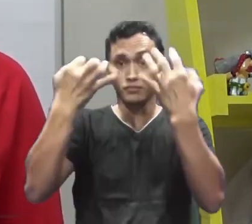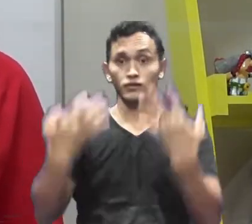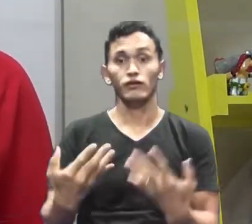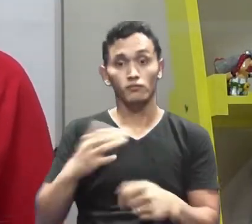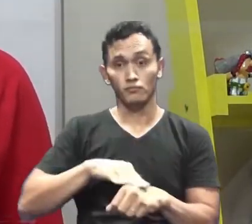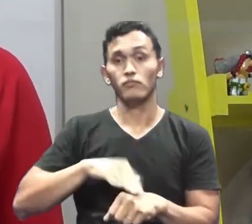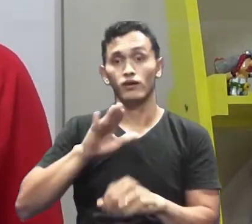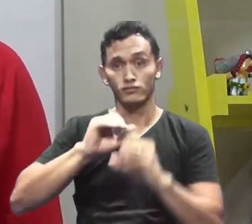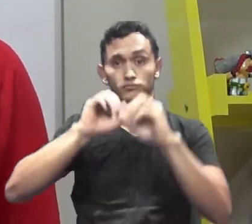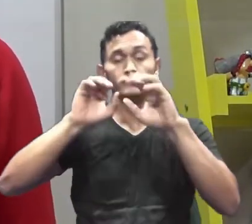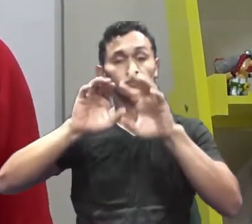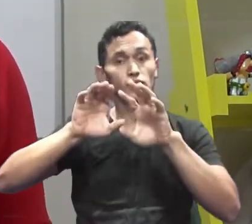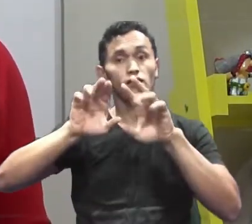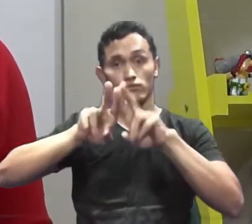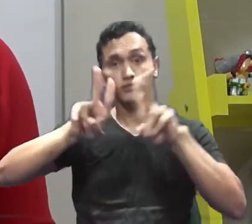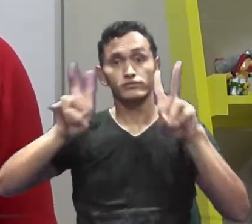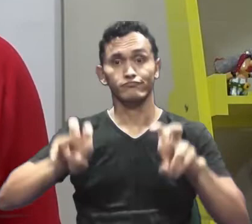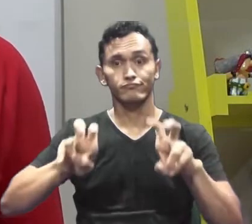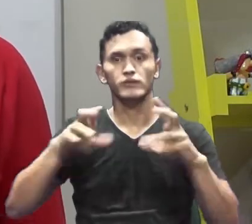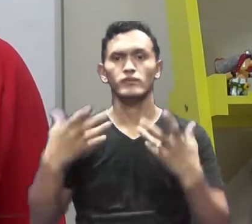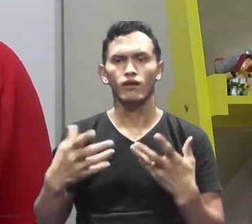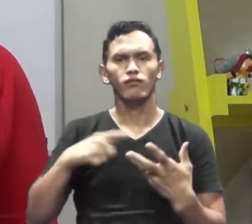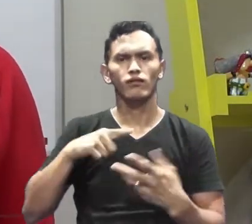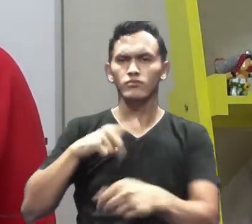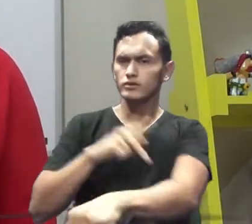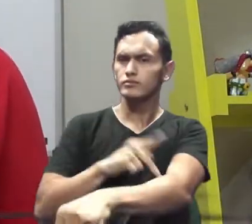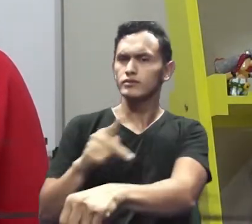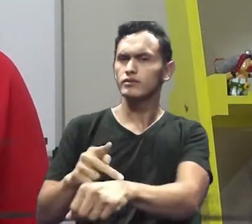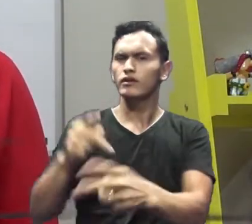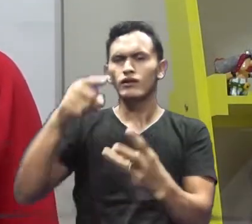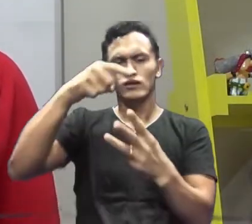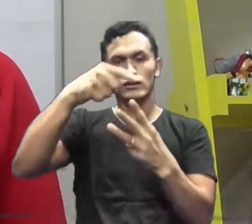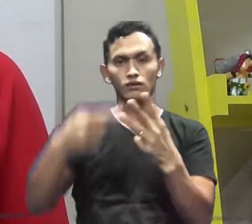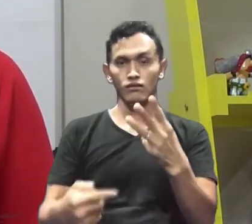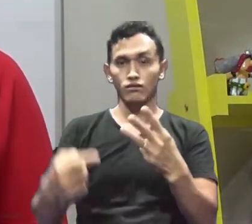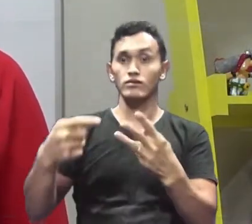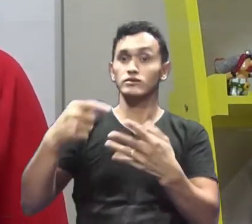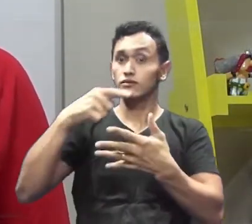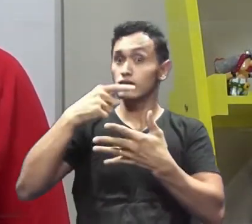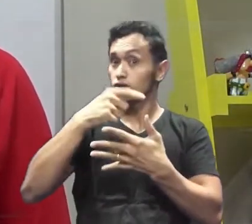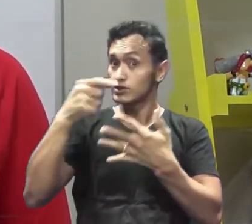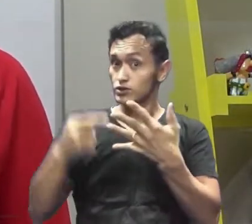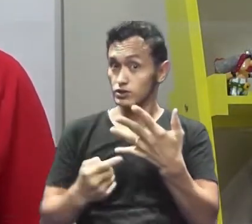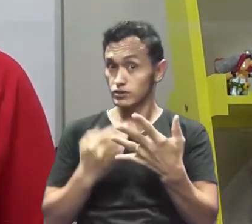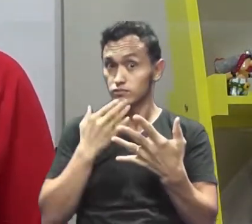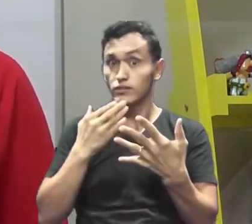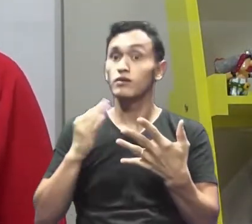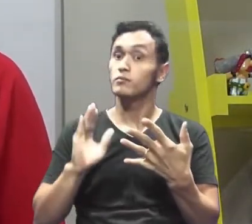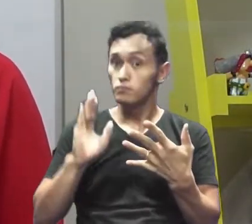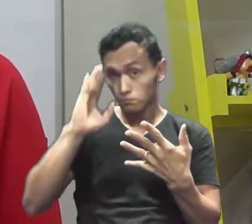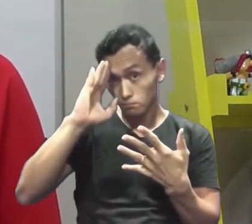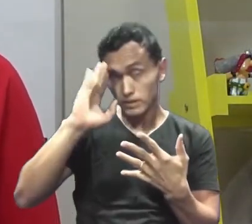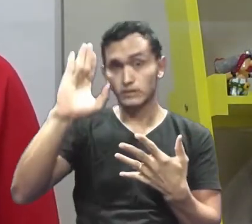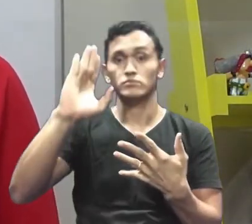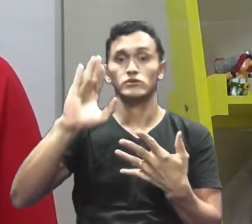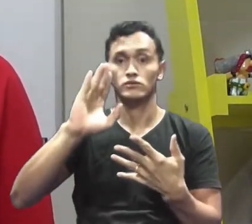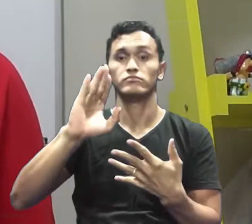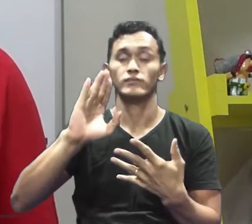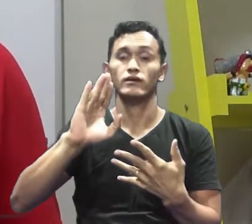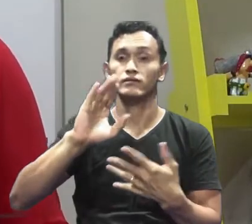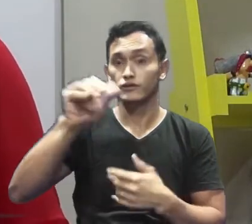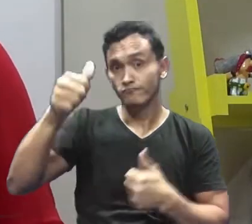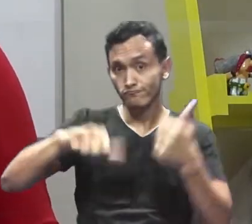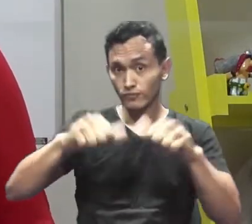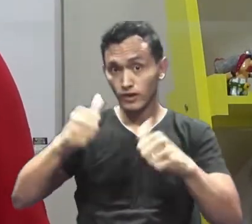de assunto. Nós temos em pedagogia 3 tipos principais de avaliação em relação ao uso e